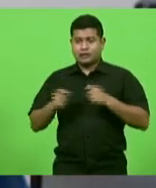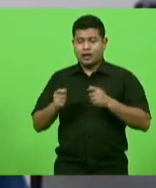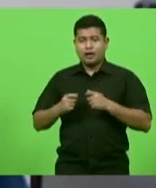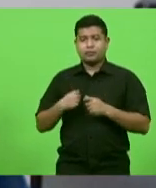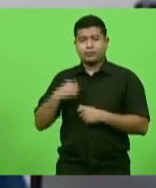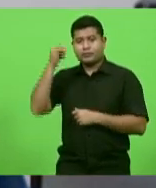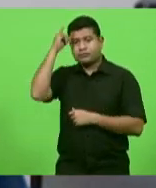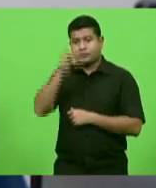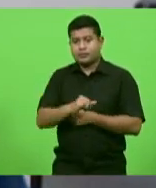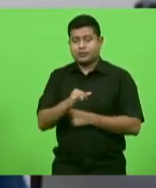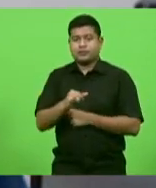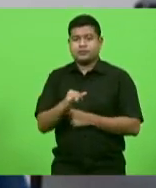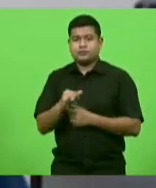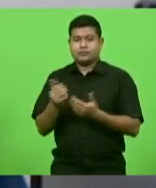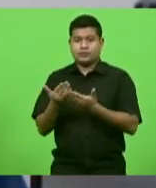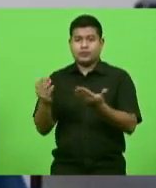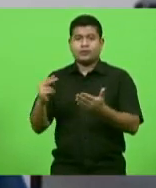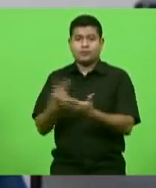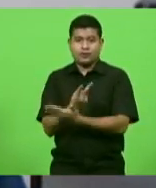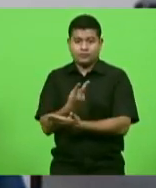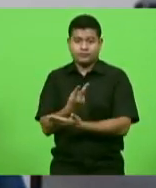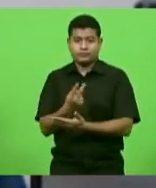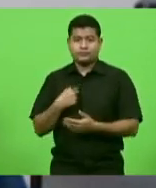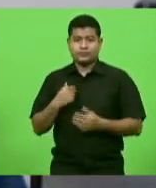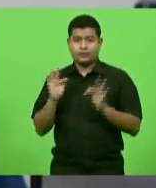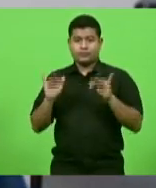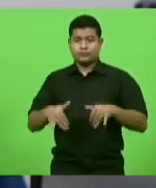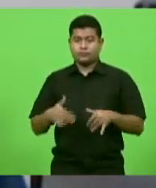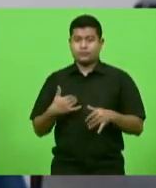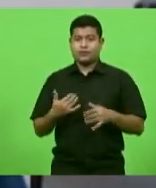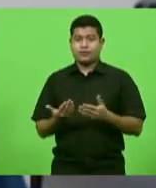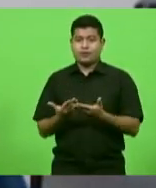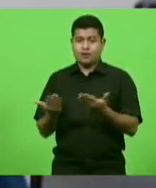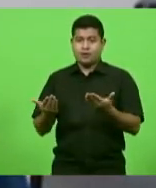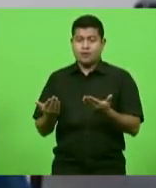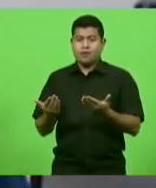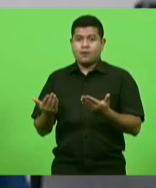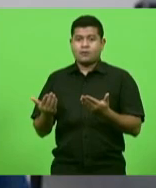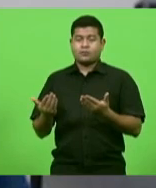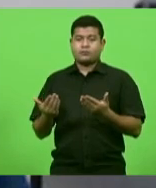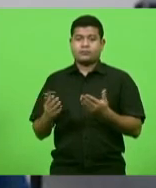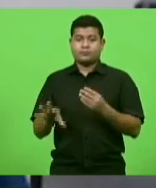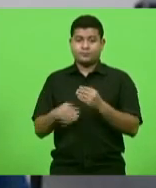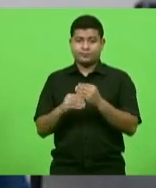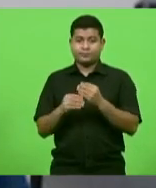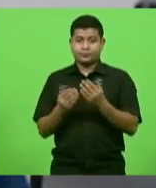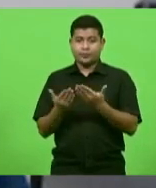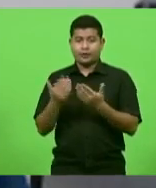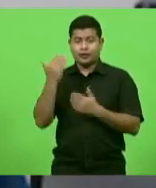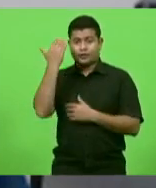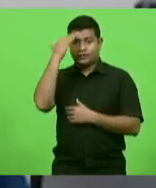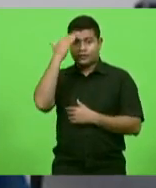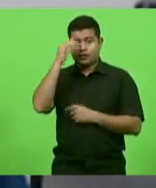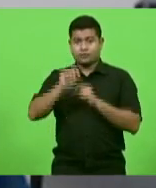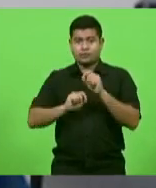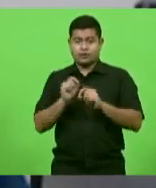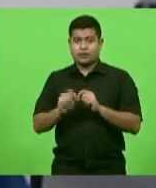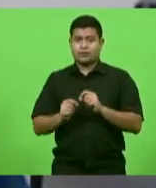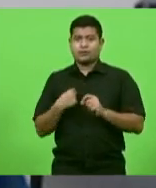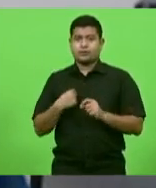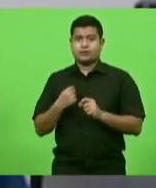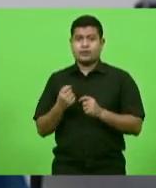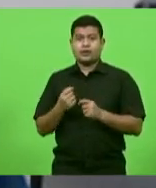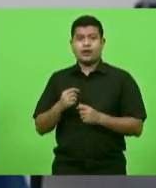agir para evitar o resultado e o Finn como é que complementam a figura típica tem esse como elemento normativo do tipo